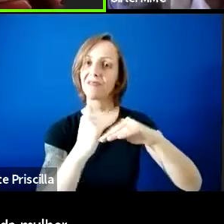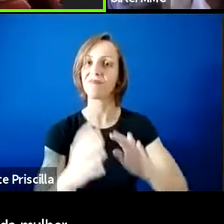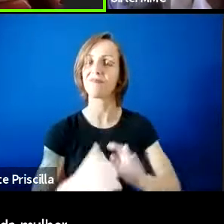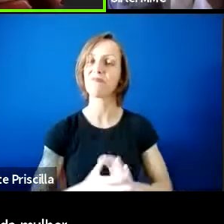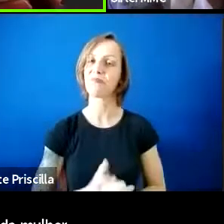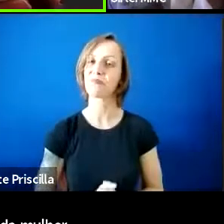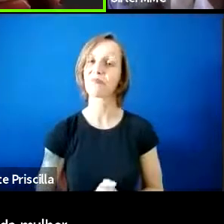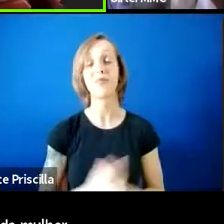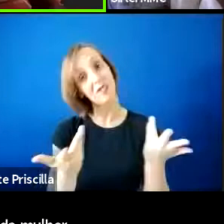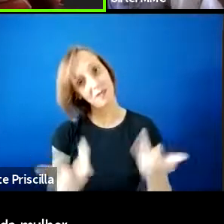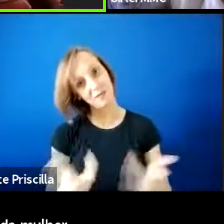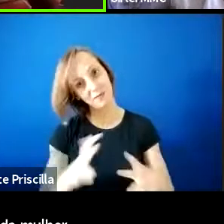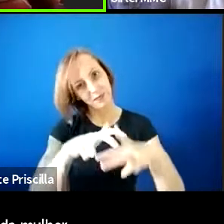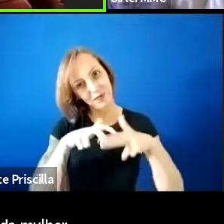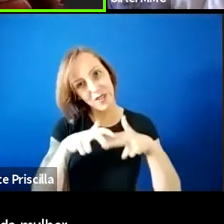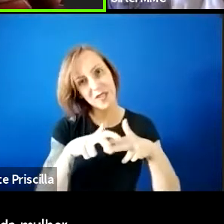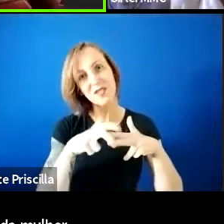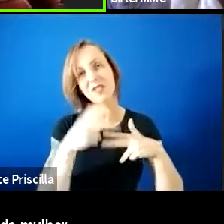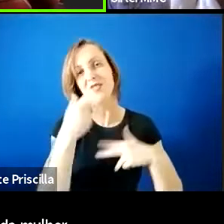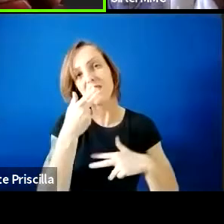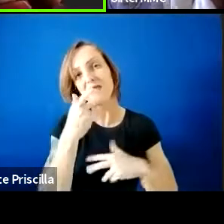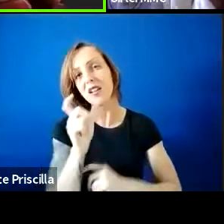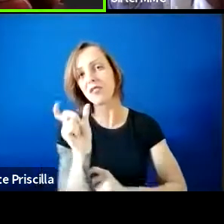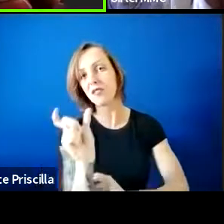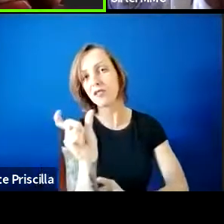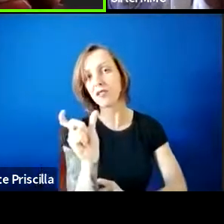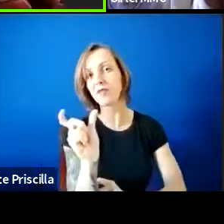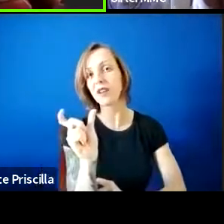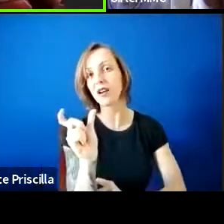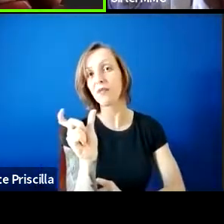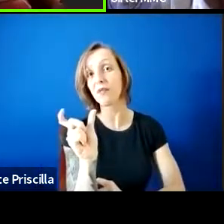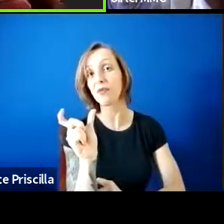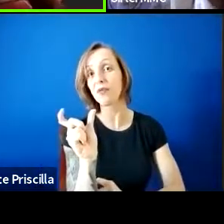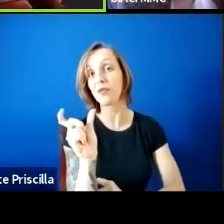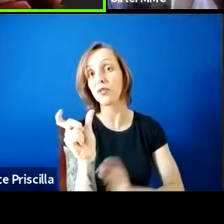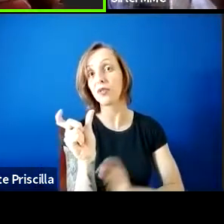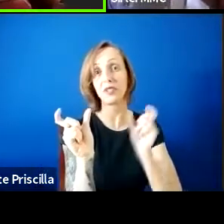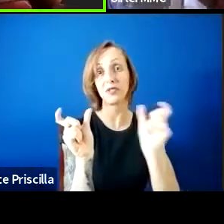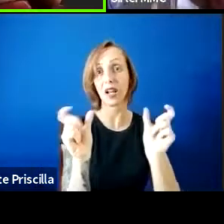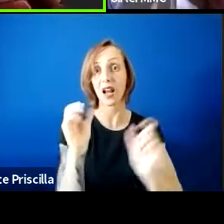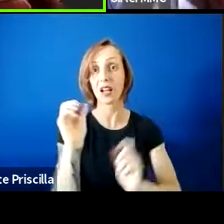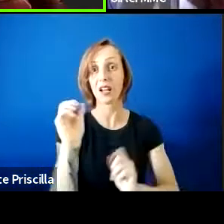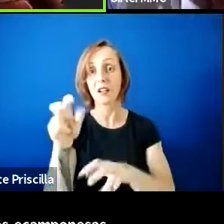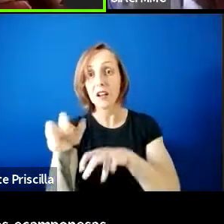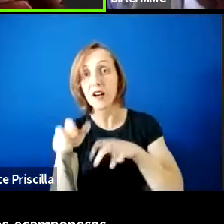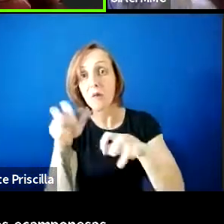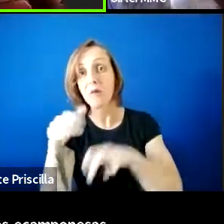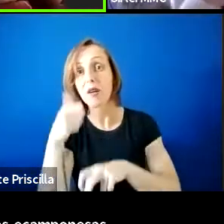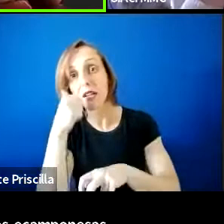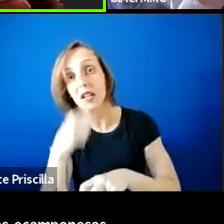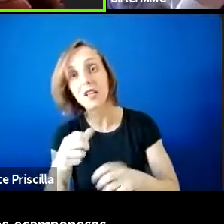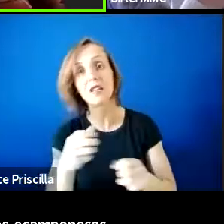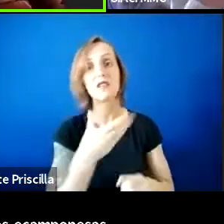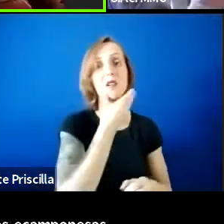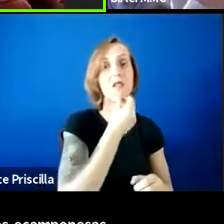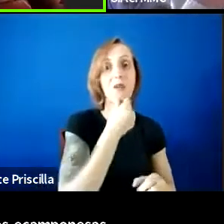termo camponeses e camponesas. Então, eu acho que isso a gente conseguiu